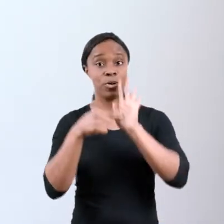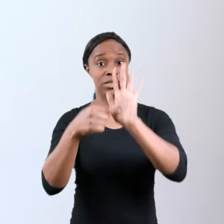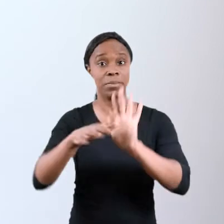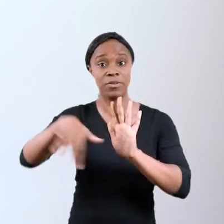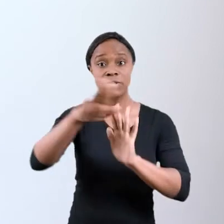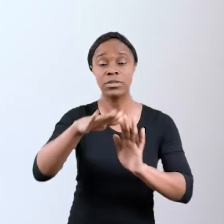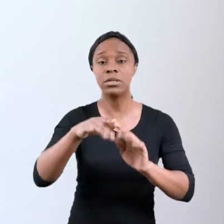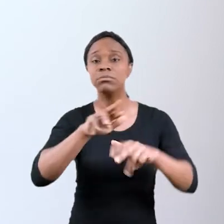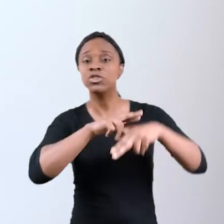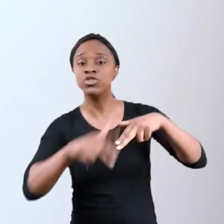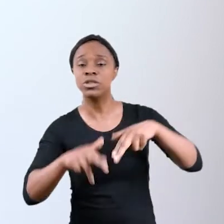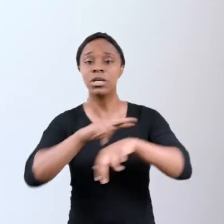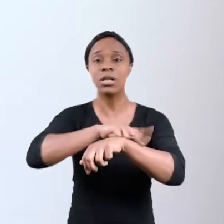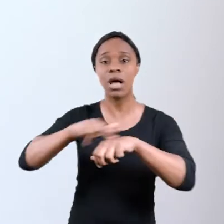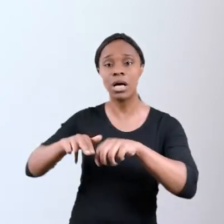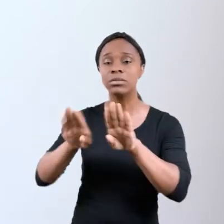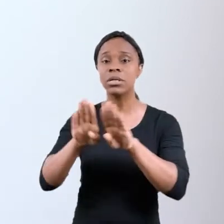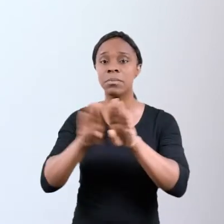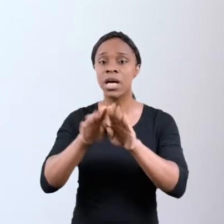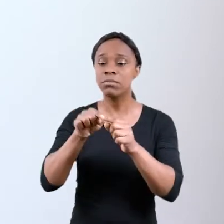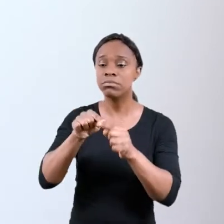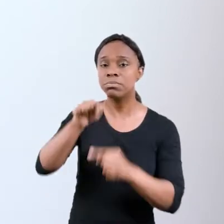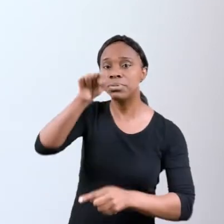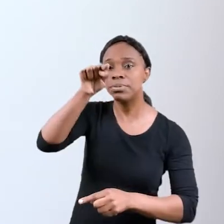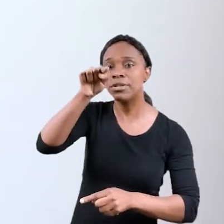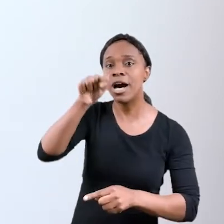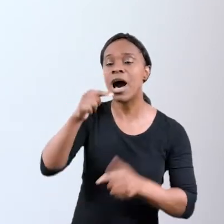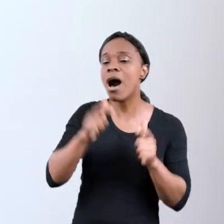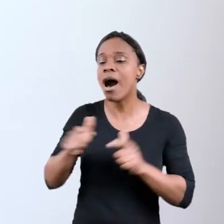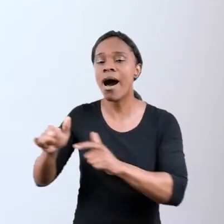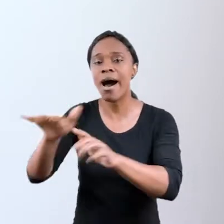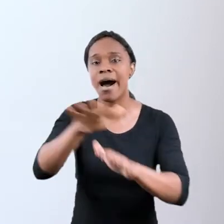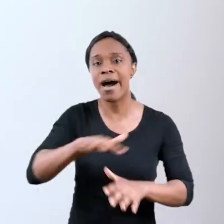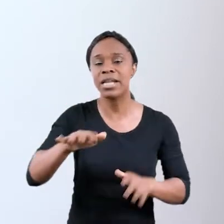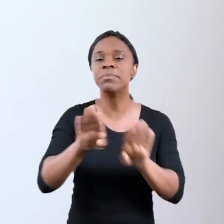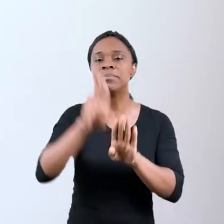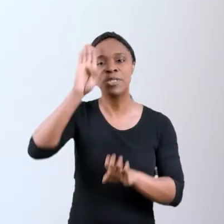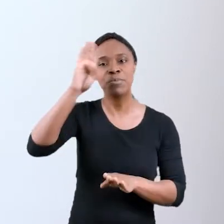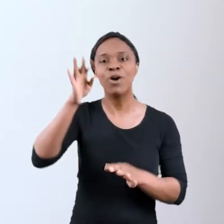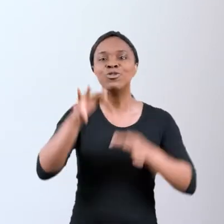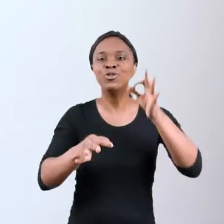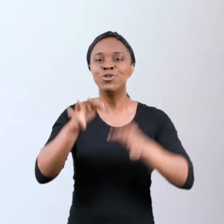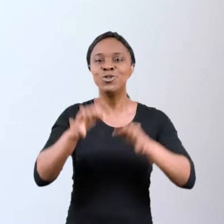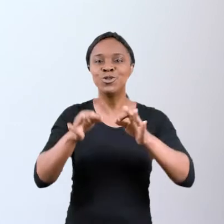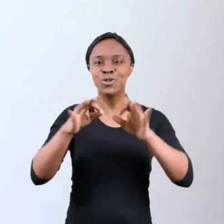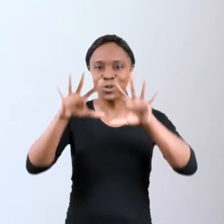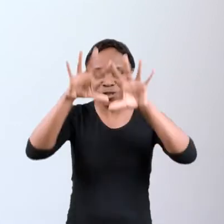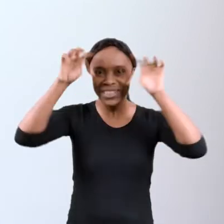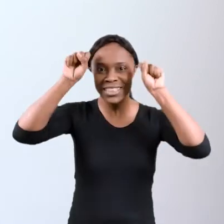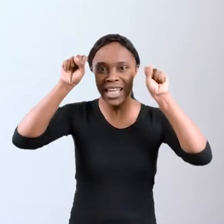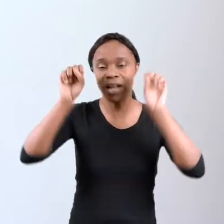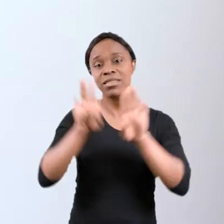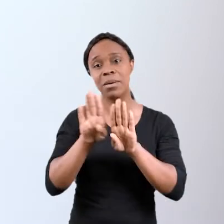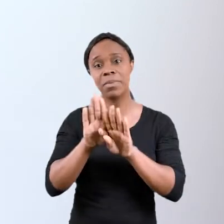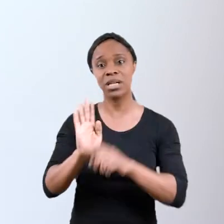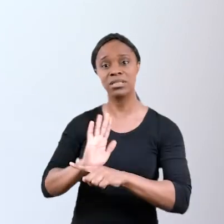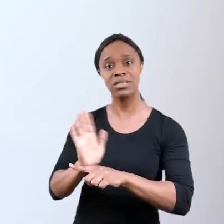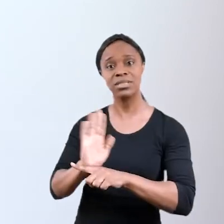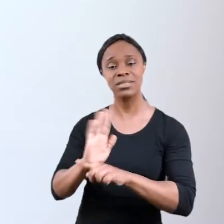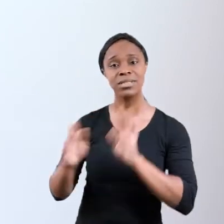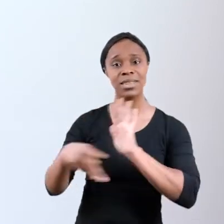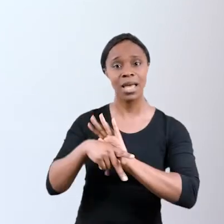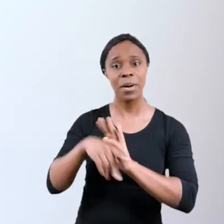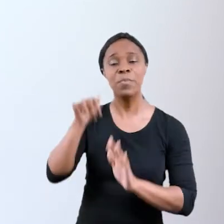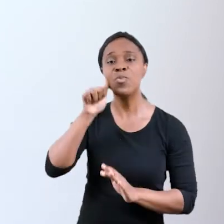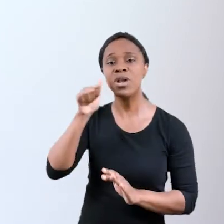raça e a segregação vertical em algumas áreas, como no judiciário brasileiro ou mesmo no cinema nacional, em que as